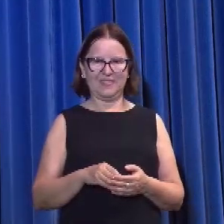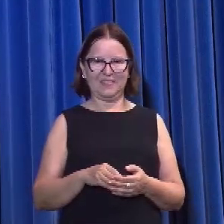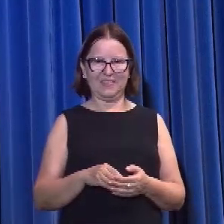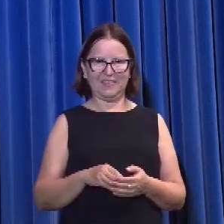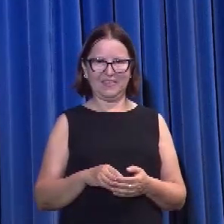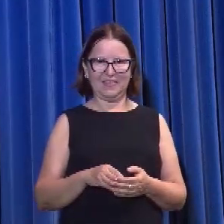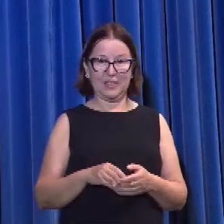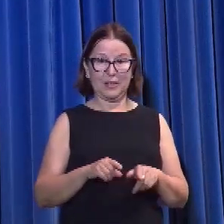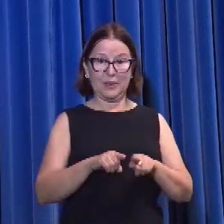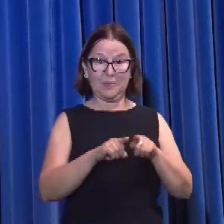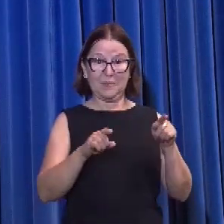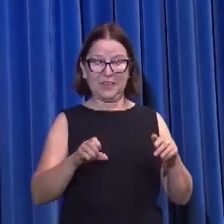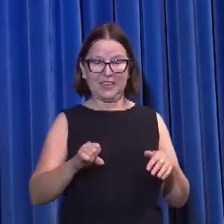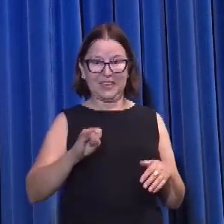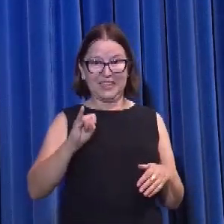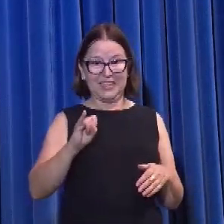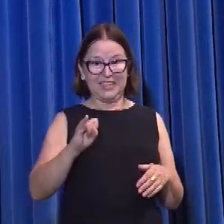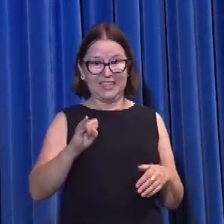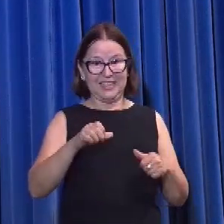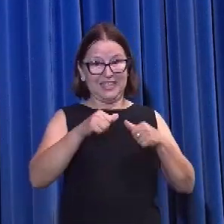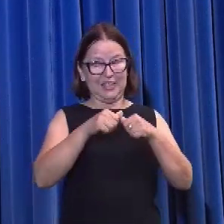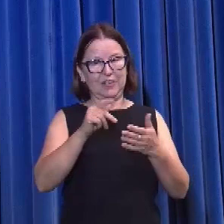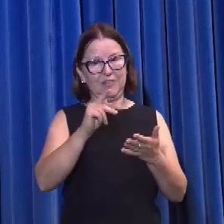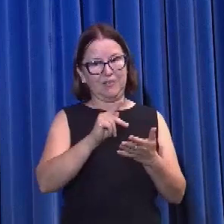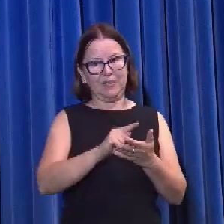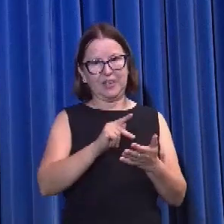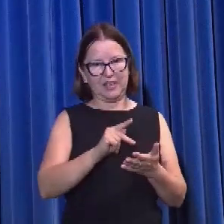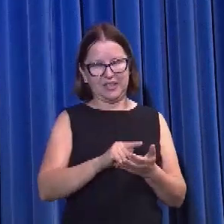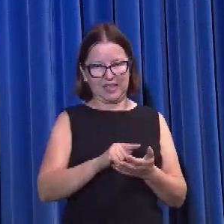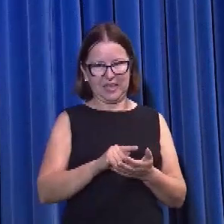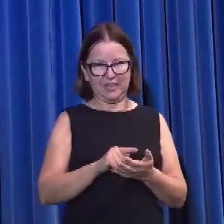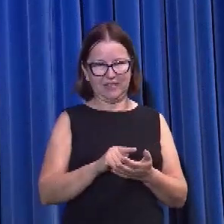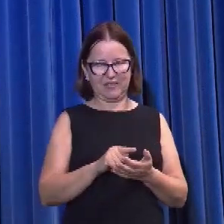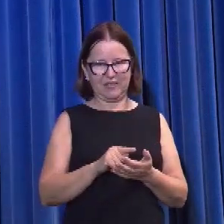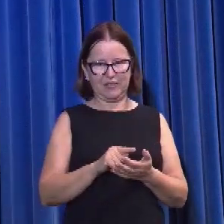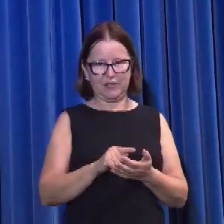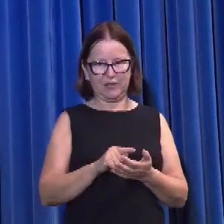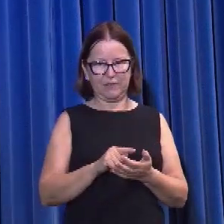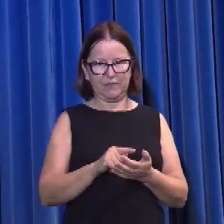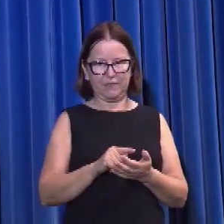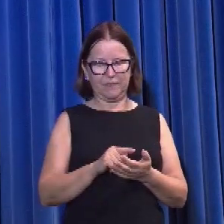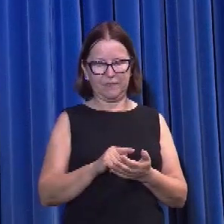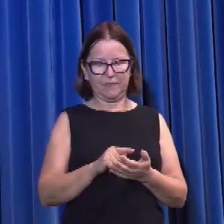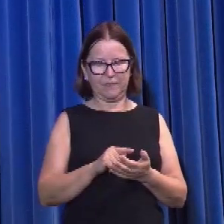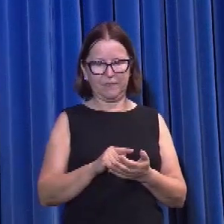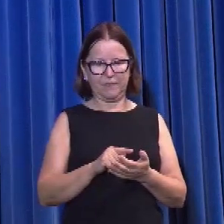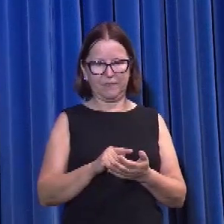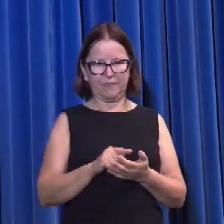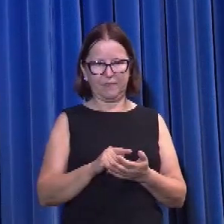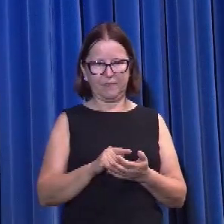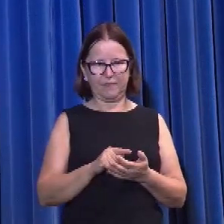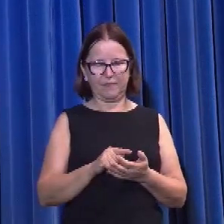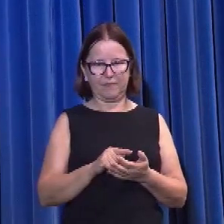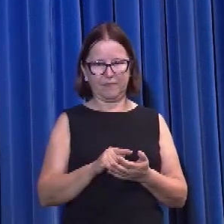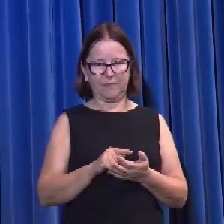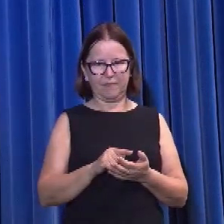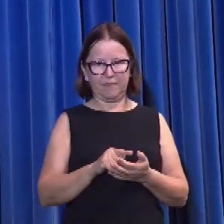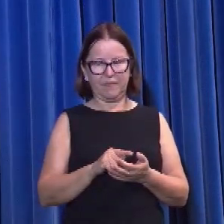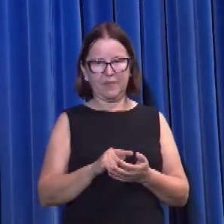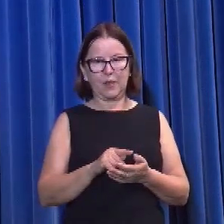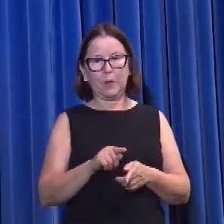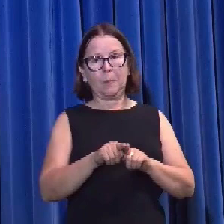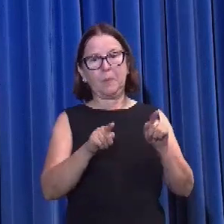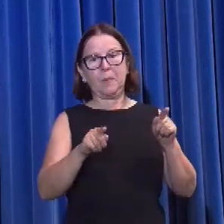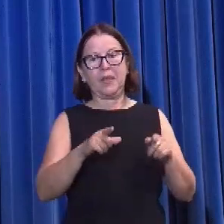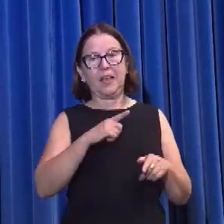Mas se isso é verdade, quanto as palavras são ditas por meros homens e